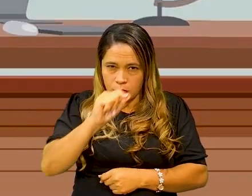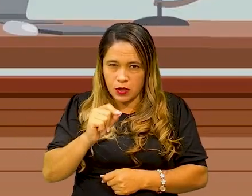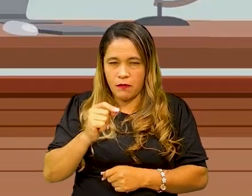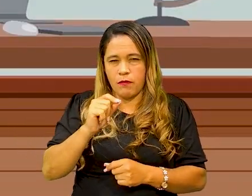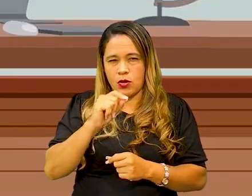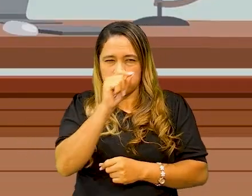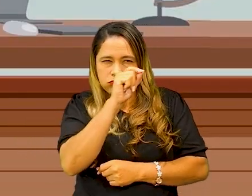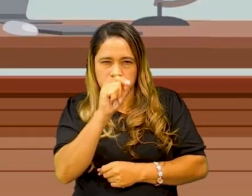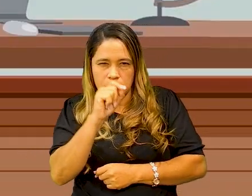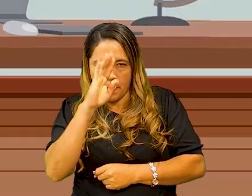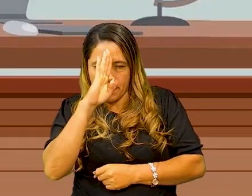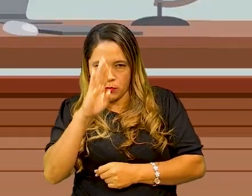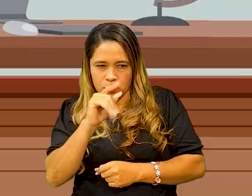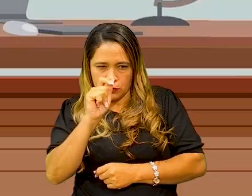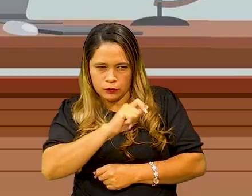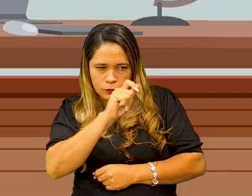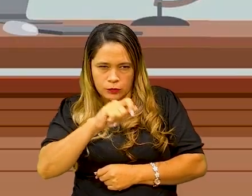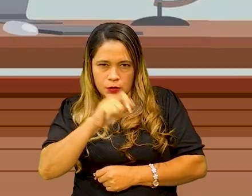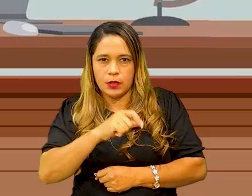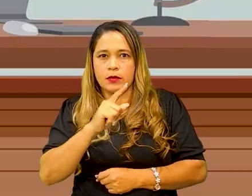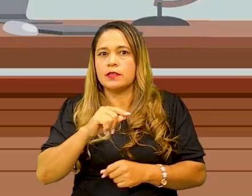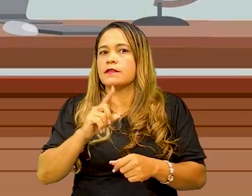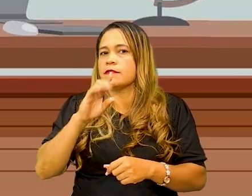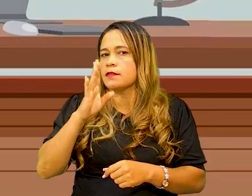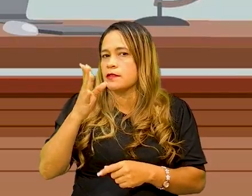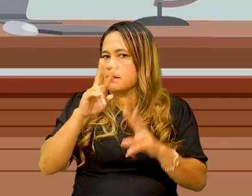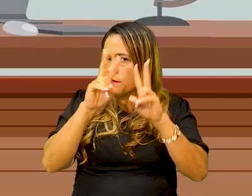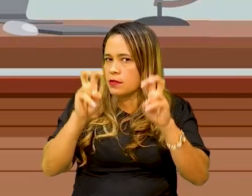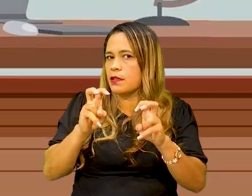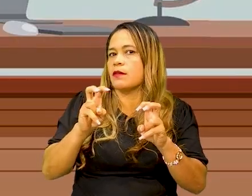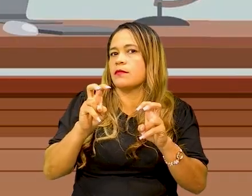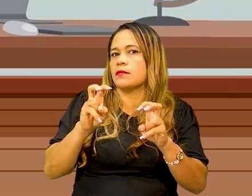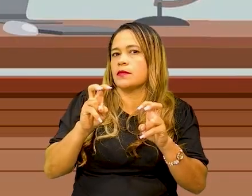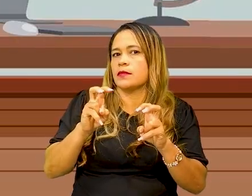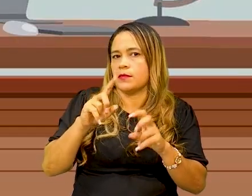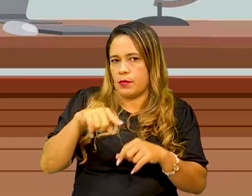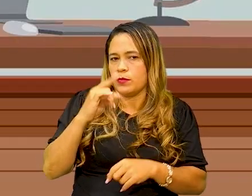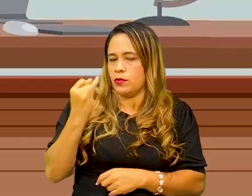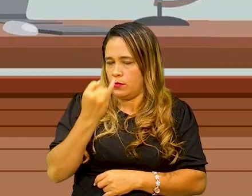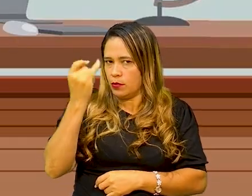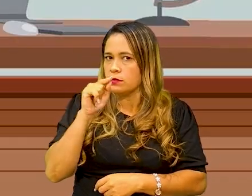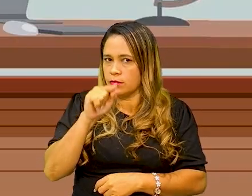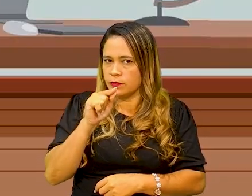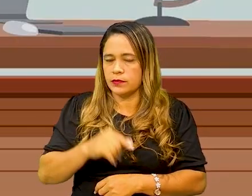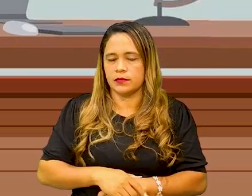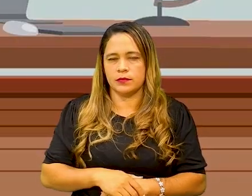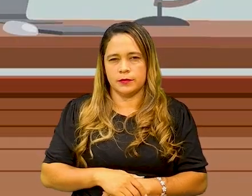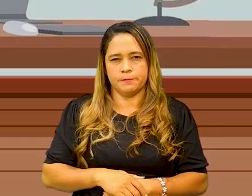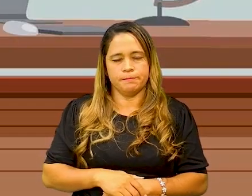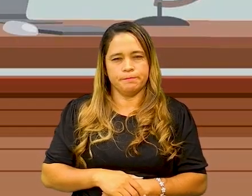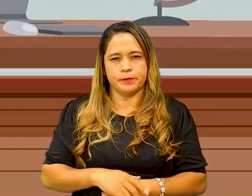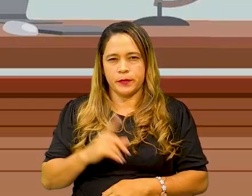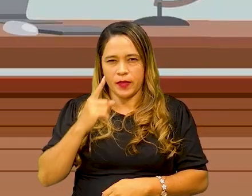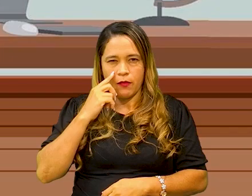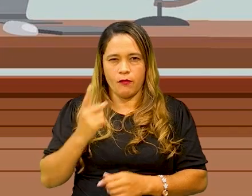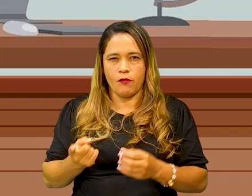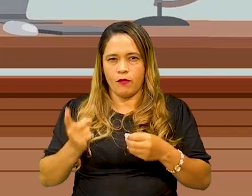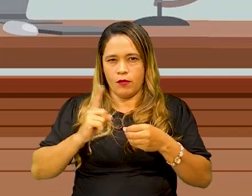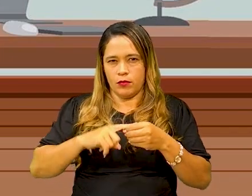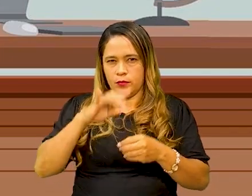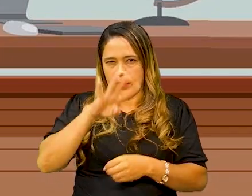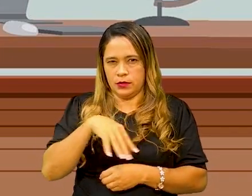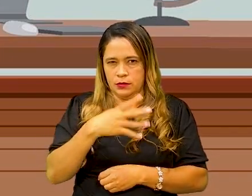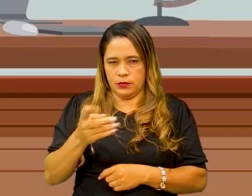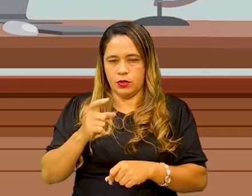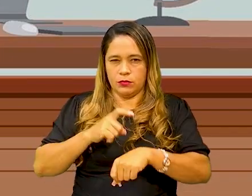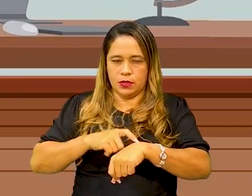caderno nesse tema, chamado bacteriose, porque isso pode ser muito importante para você. Então, agora a gente vai voltar para a tela, eu vou dar um tempinho para você dar